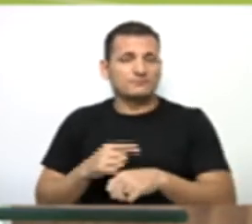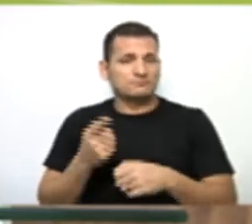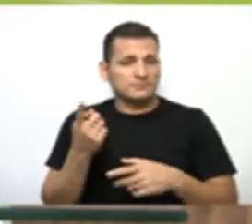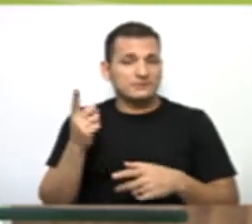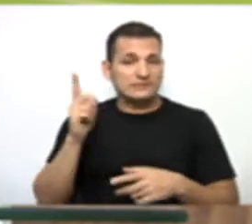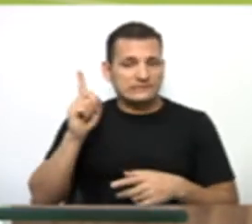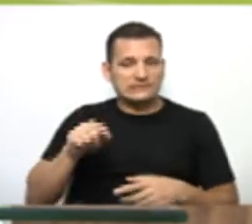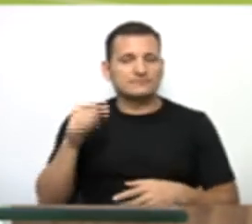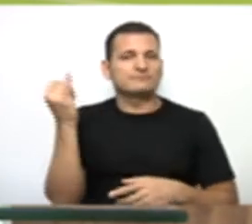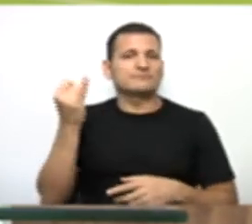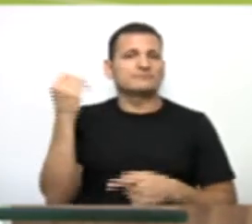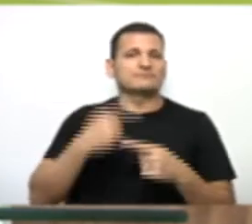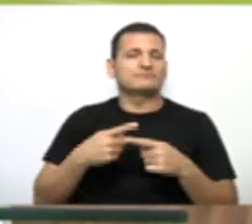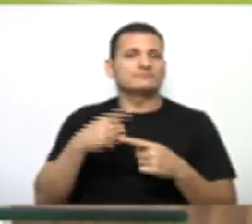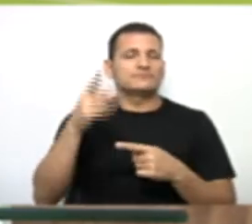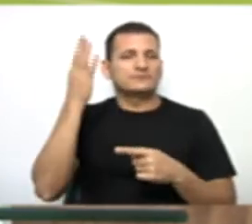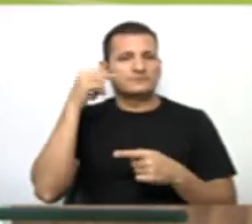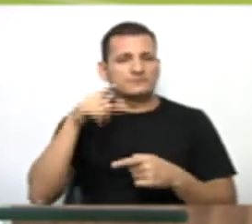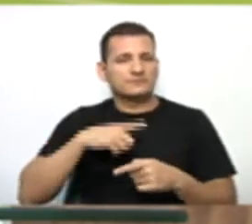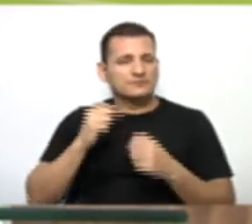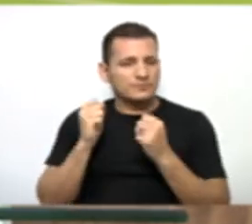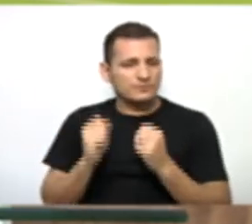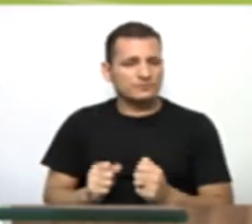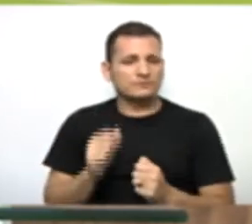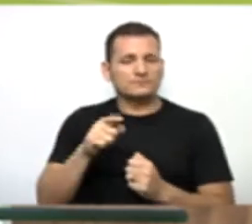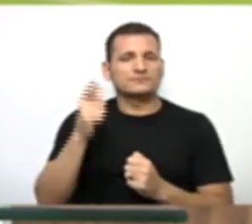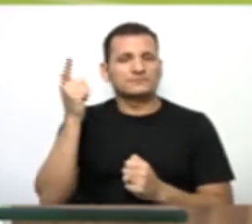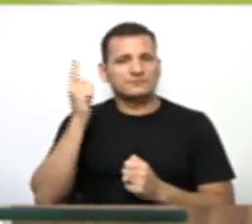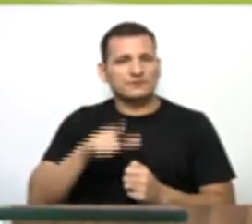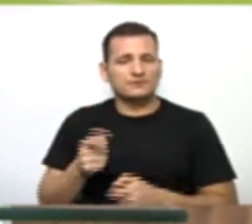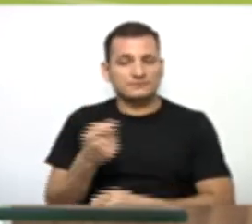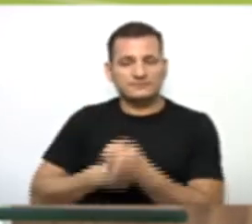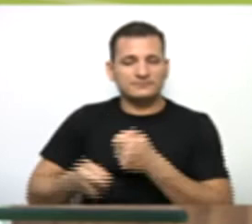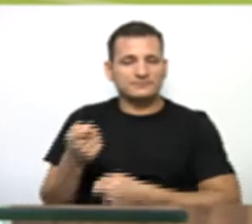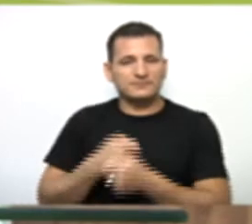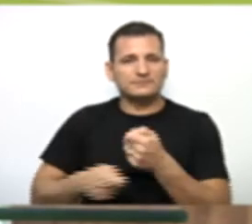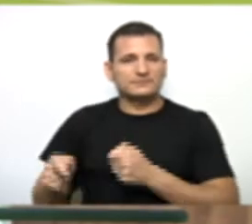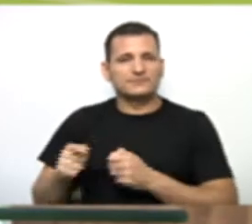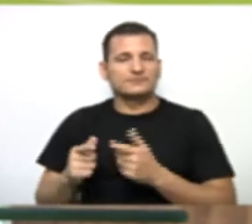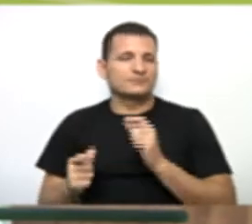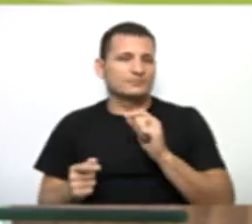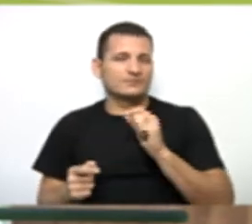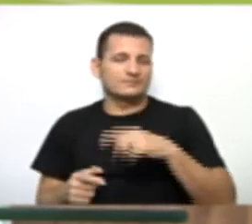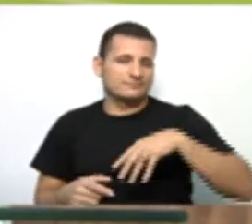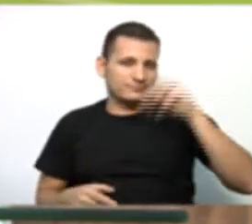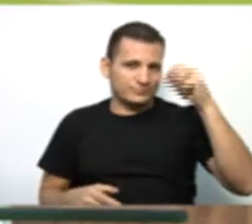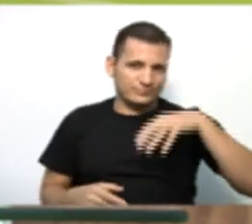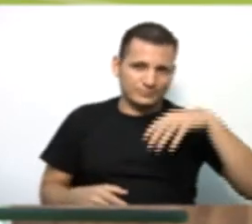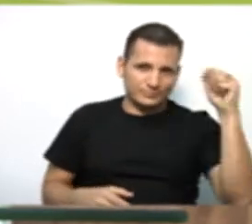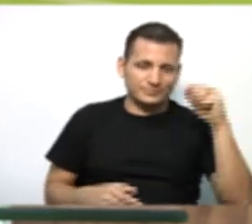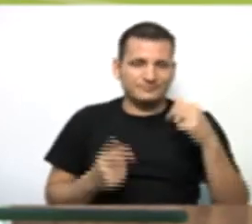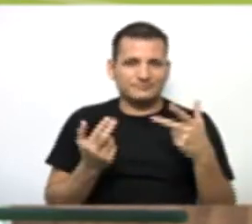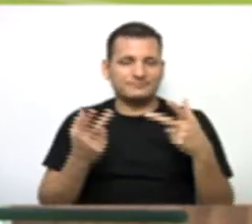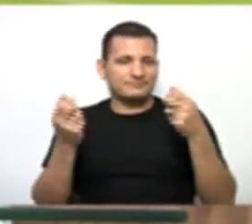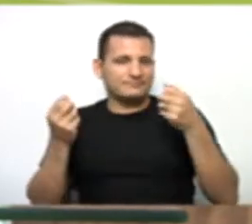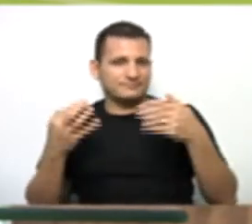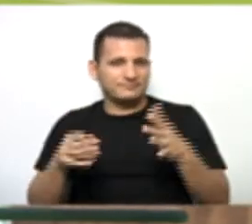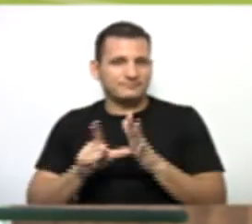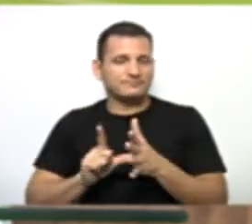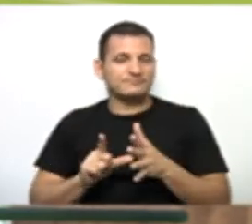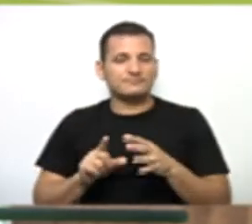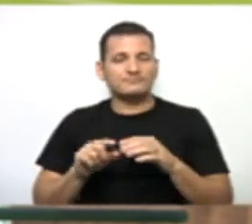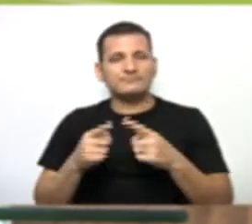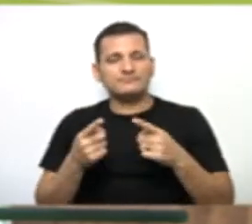você sabendo que você tem o poder, você consegue sair da negociação num ganha-ganha, como a gente estava ressaltando,